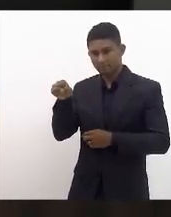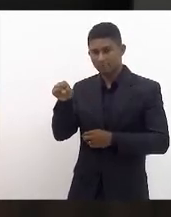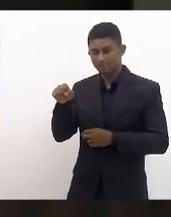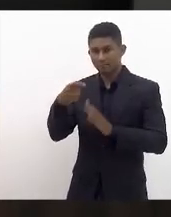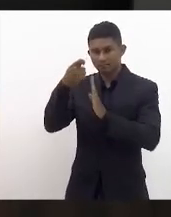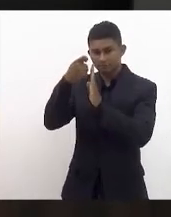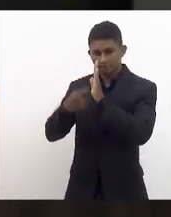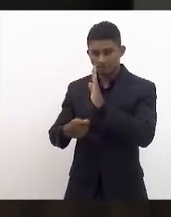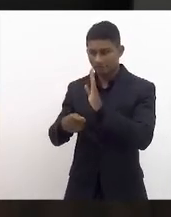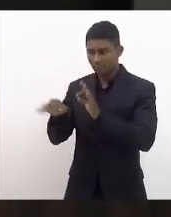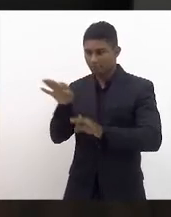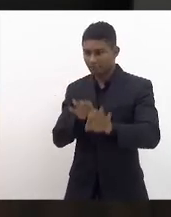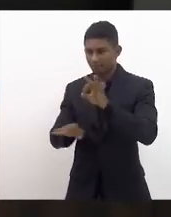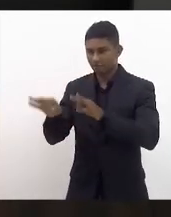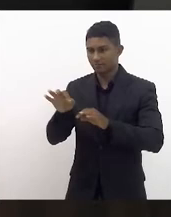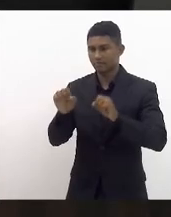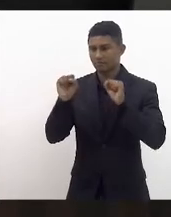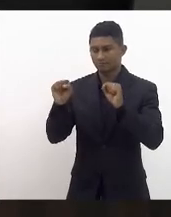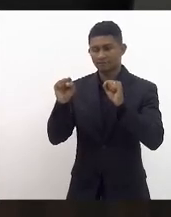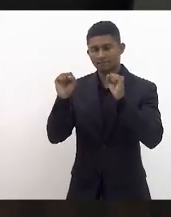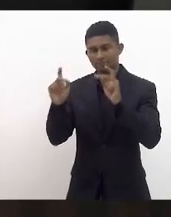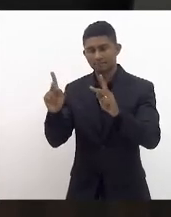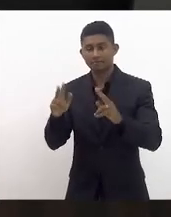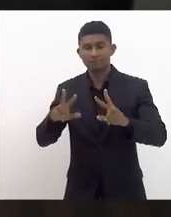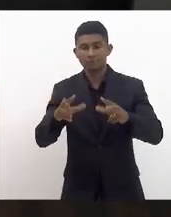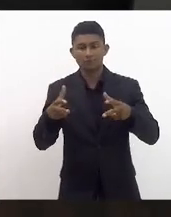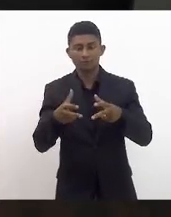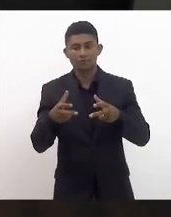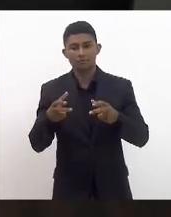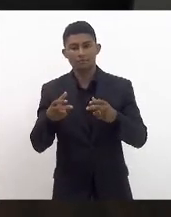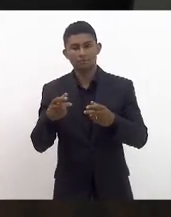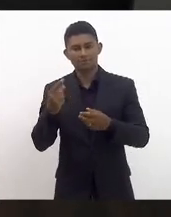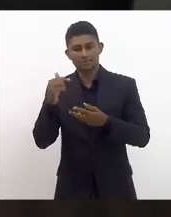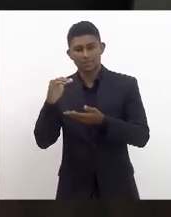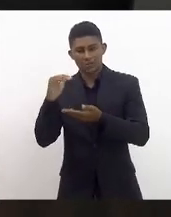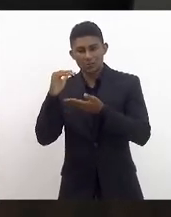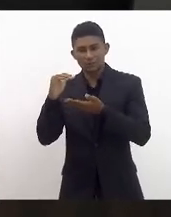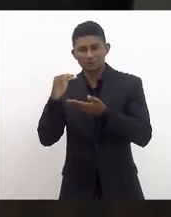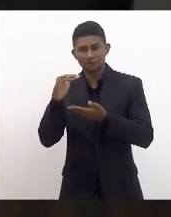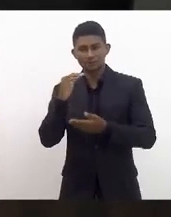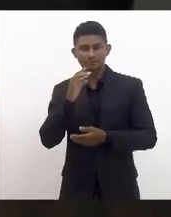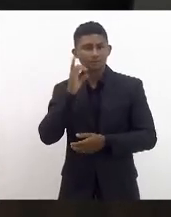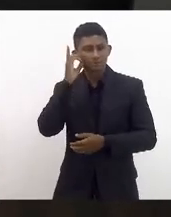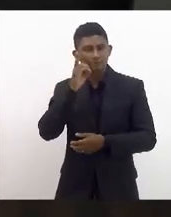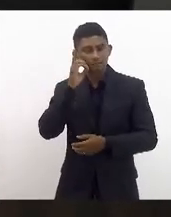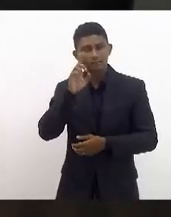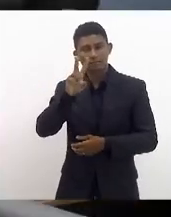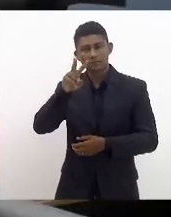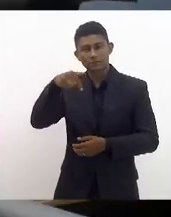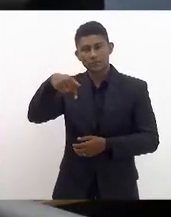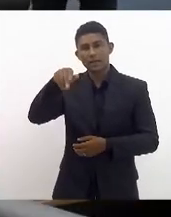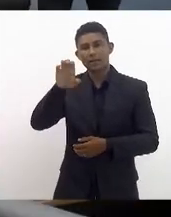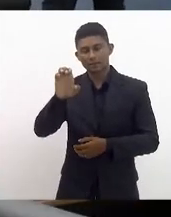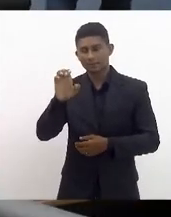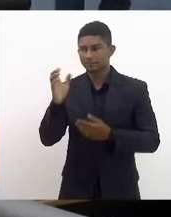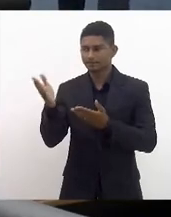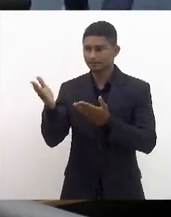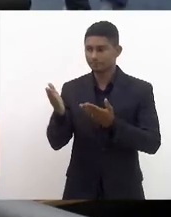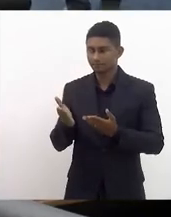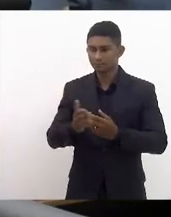texto possível. Pela Comissão de Economia, deputado Valdec Carneiro.